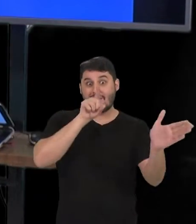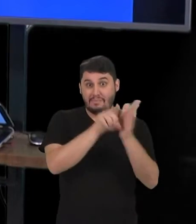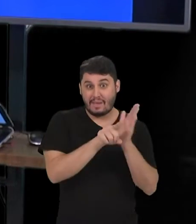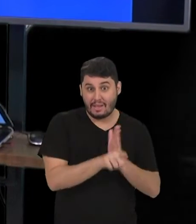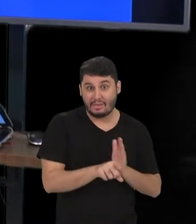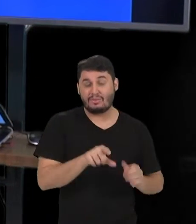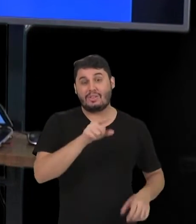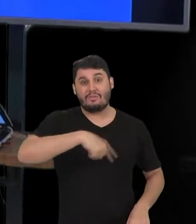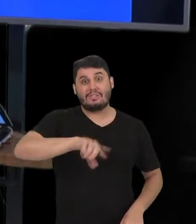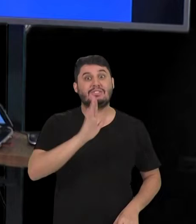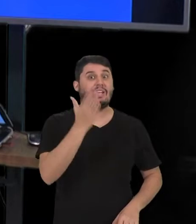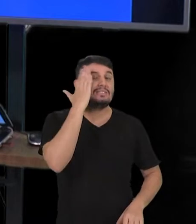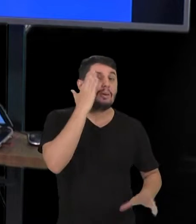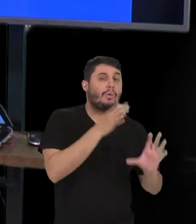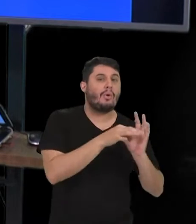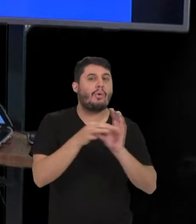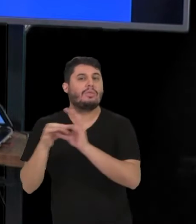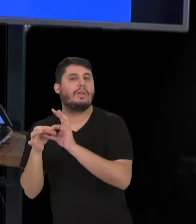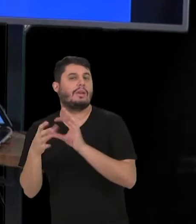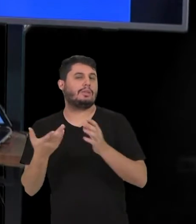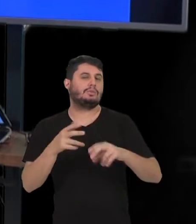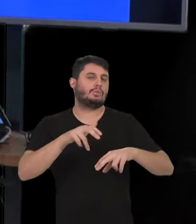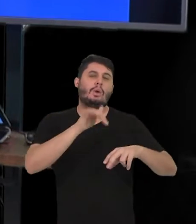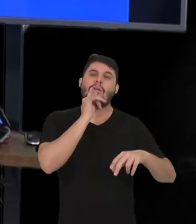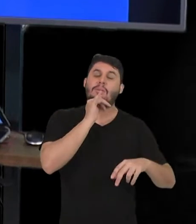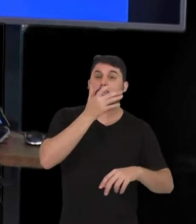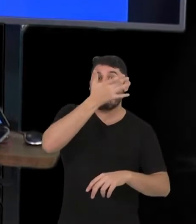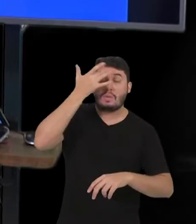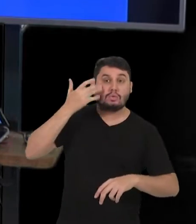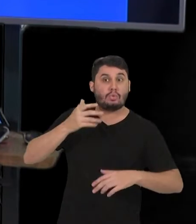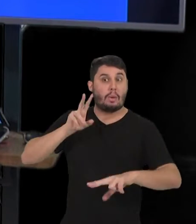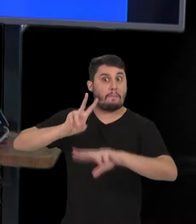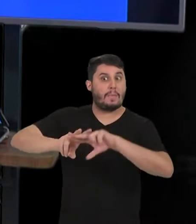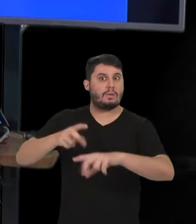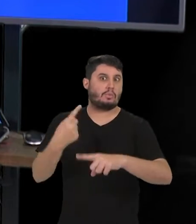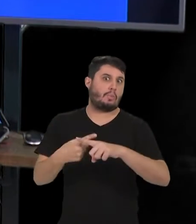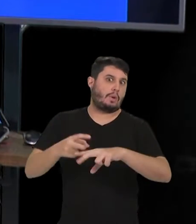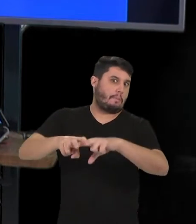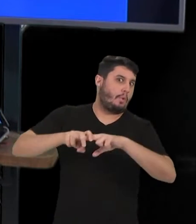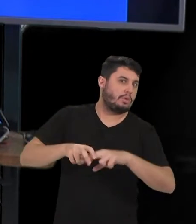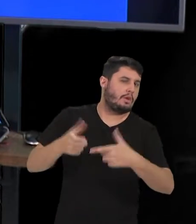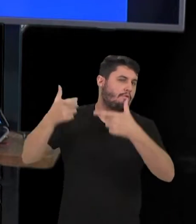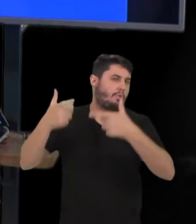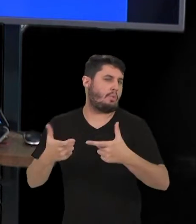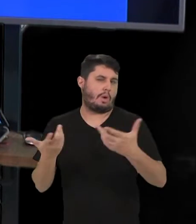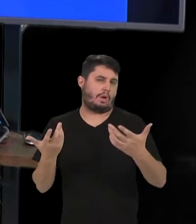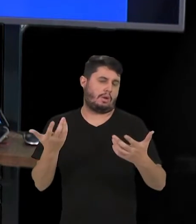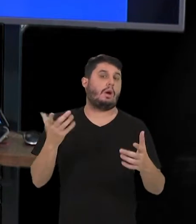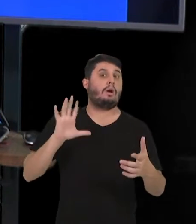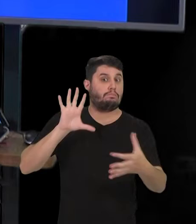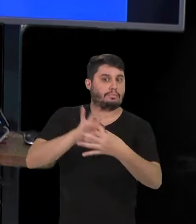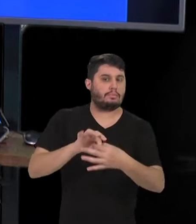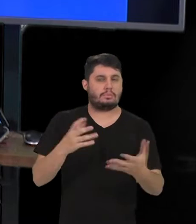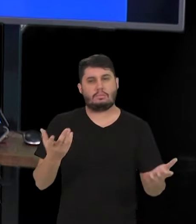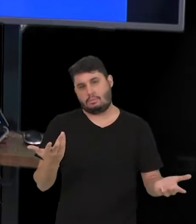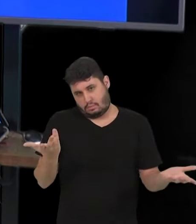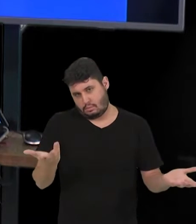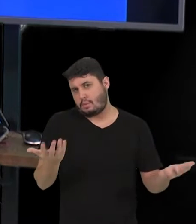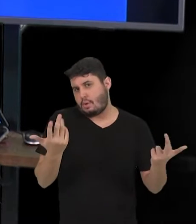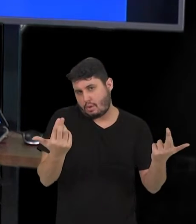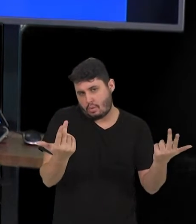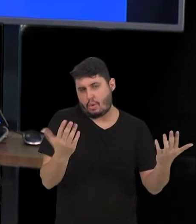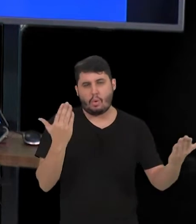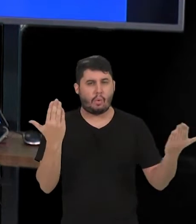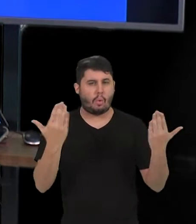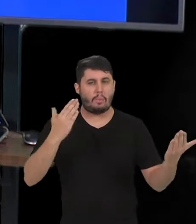que no texto vai acontecer o quê? Alguém foi preso por algum motivo em algum lugar. Então, se você vai primeiro para as perguntas em português, que é a nossa língua, você já